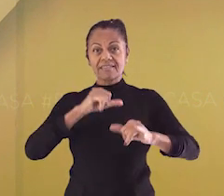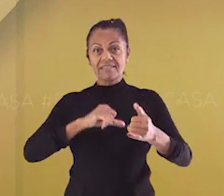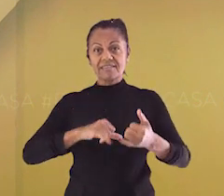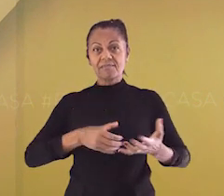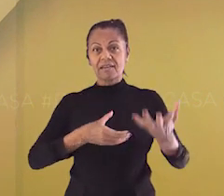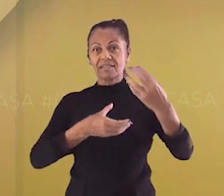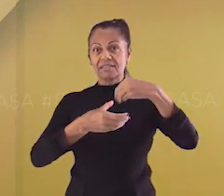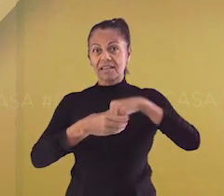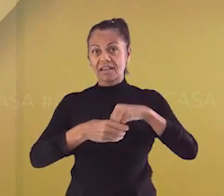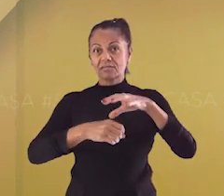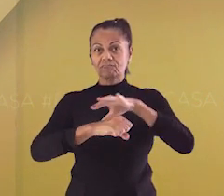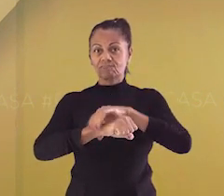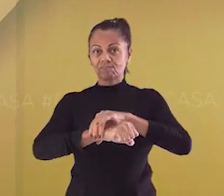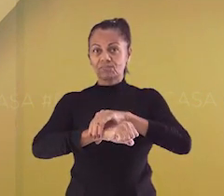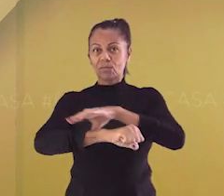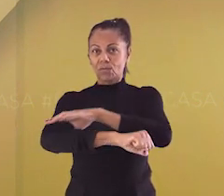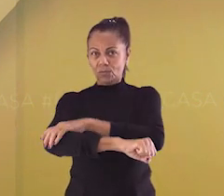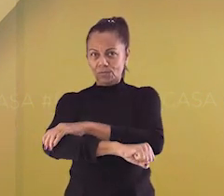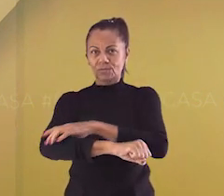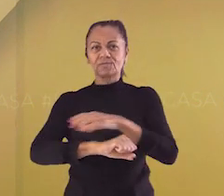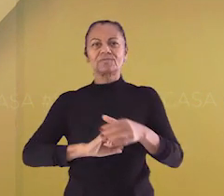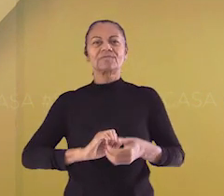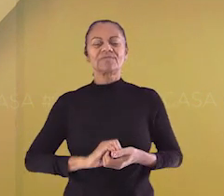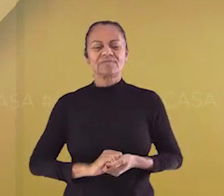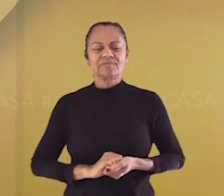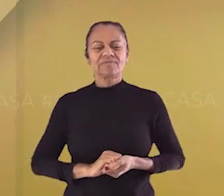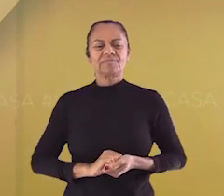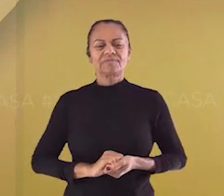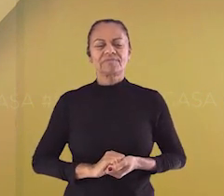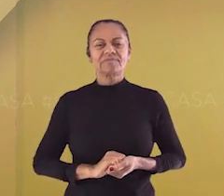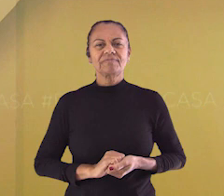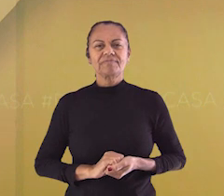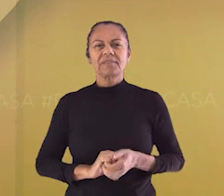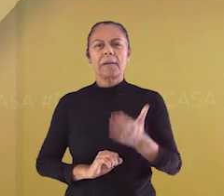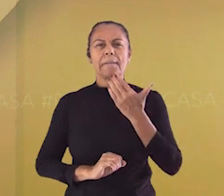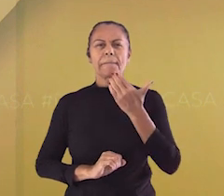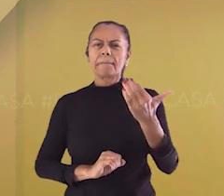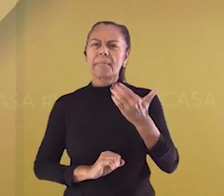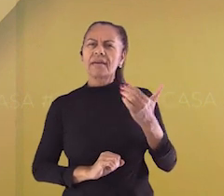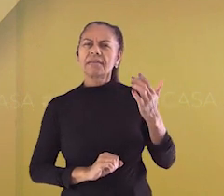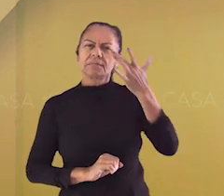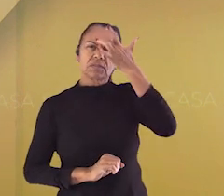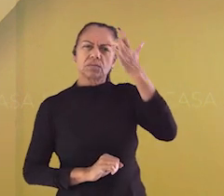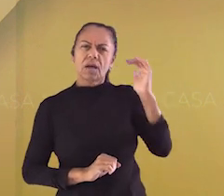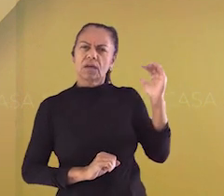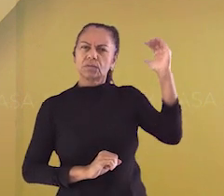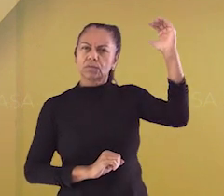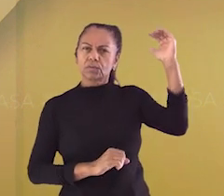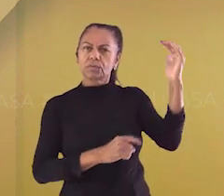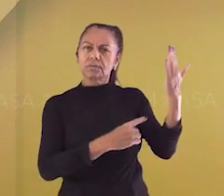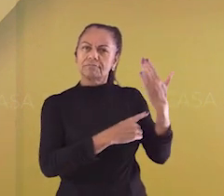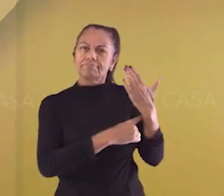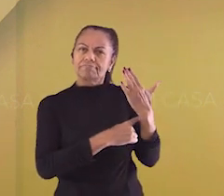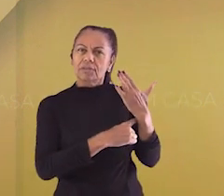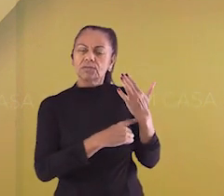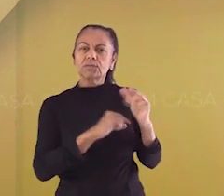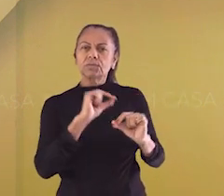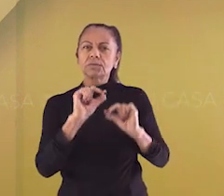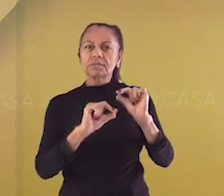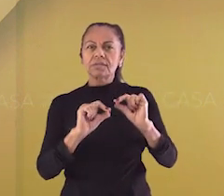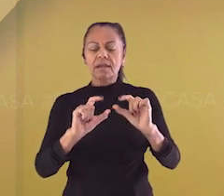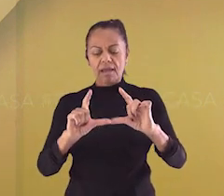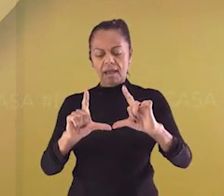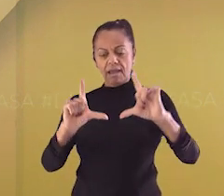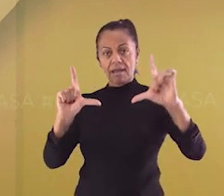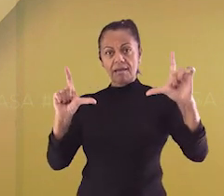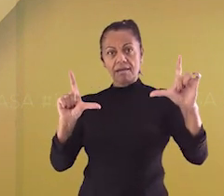dos Ossos. Enquanto você copia o nome da aula, peça para algum adulto ou você mesmo. Pode apontar a câmera